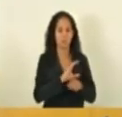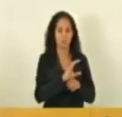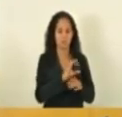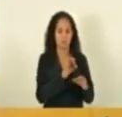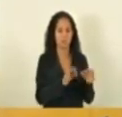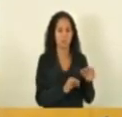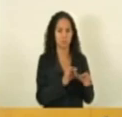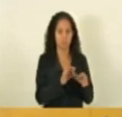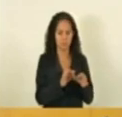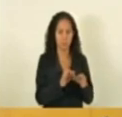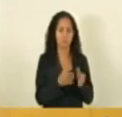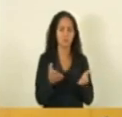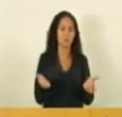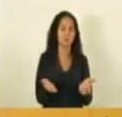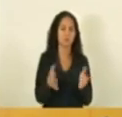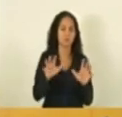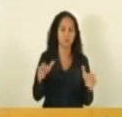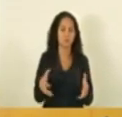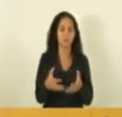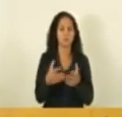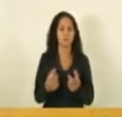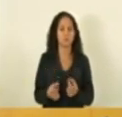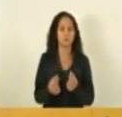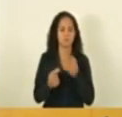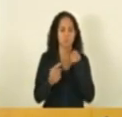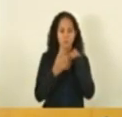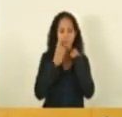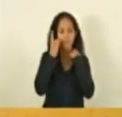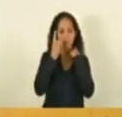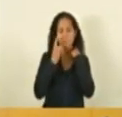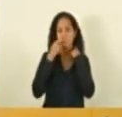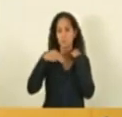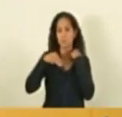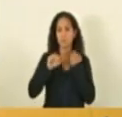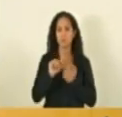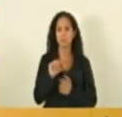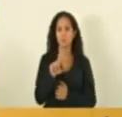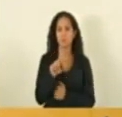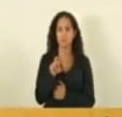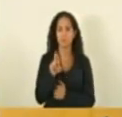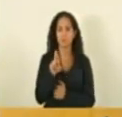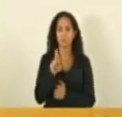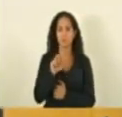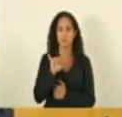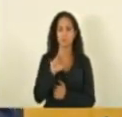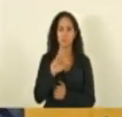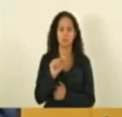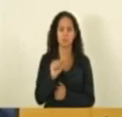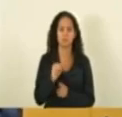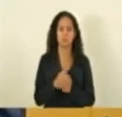Justiça. Comissão de Finanças, deputado Marcos Madureira.